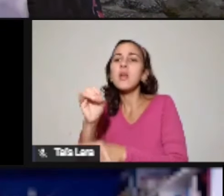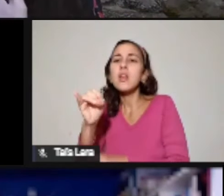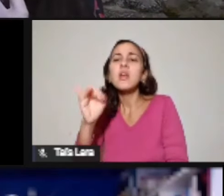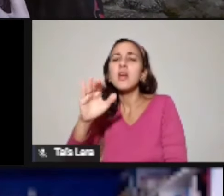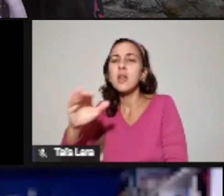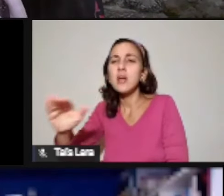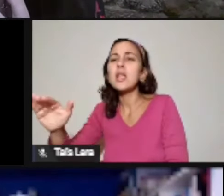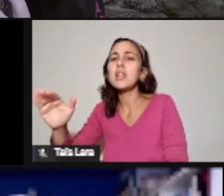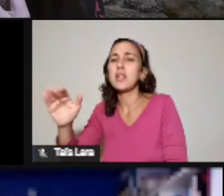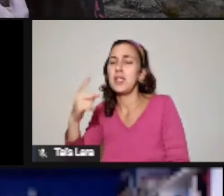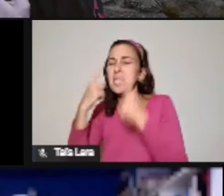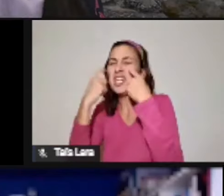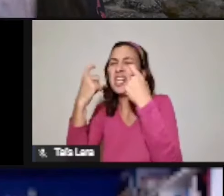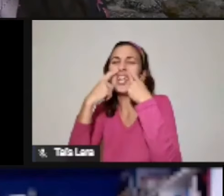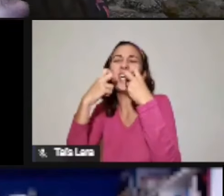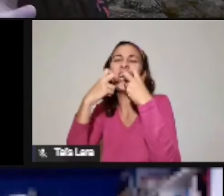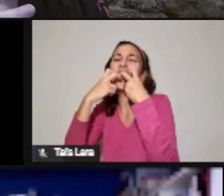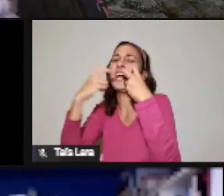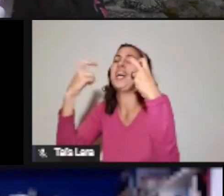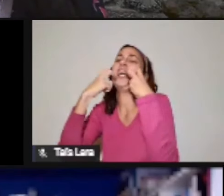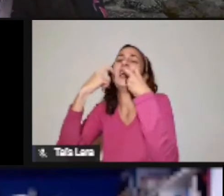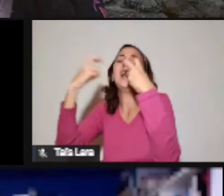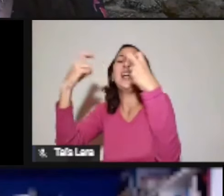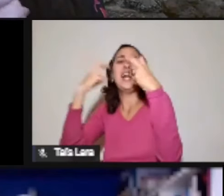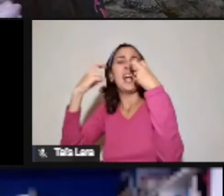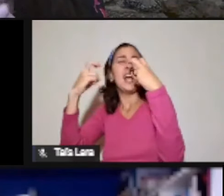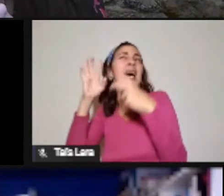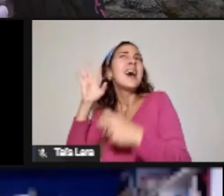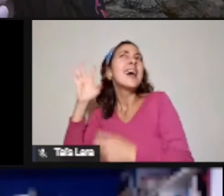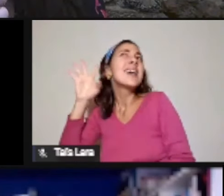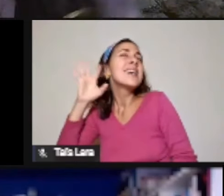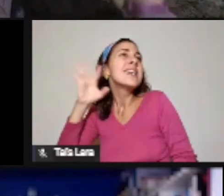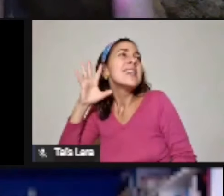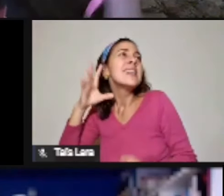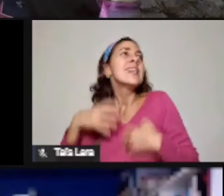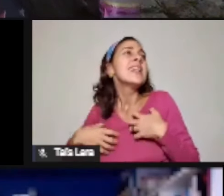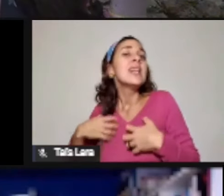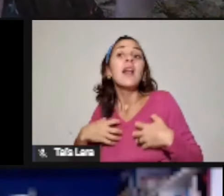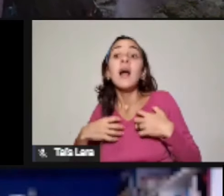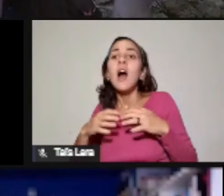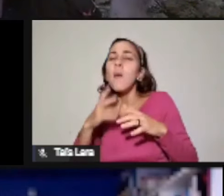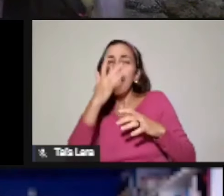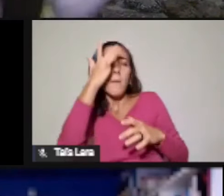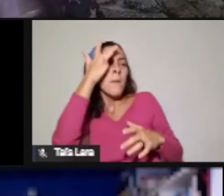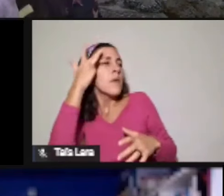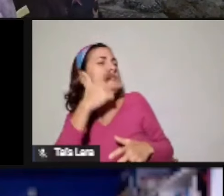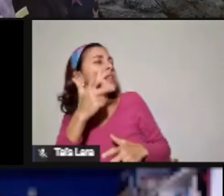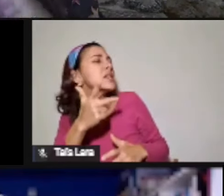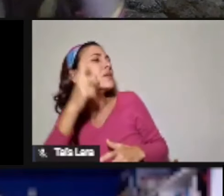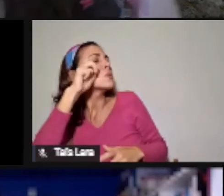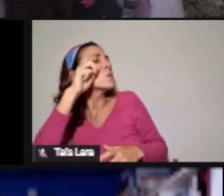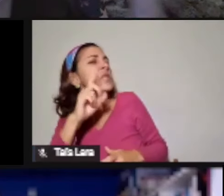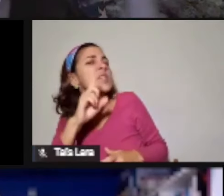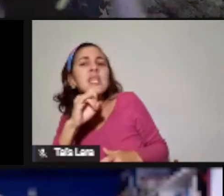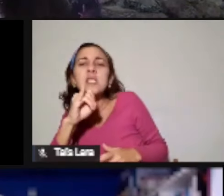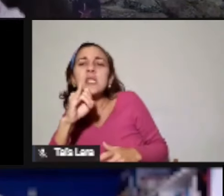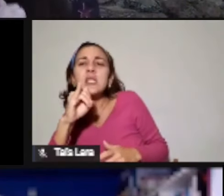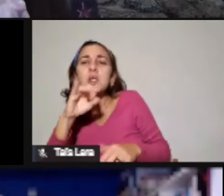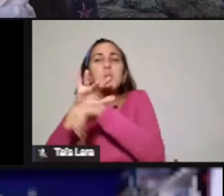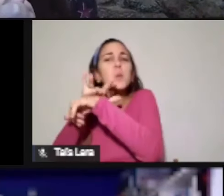é pandemia, né? Mas eu não sei, Carol, e se ele tá com cólica? Como é que você vai saber? E se, na verdade,